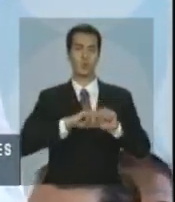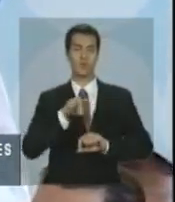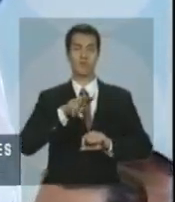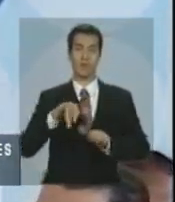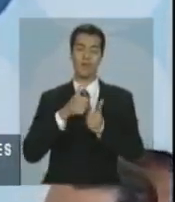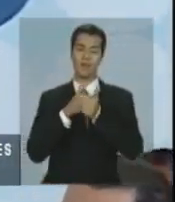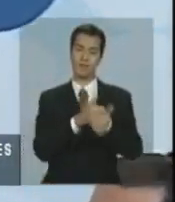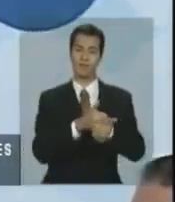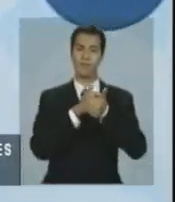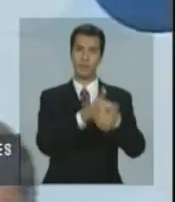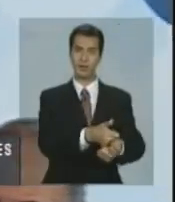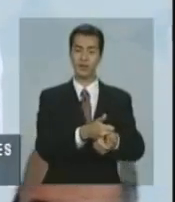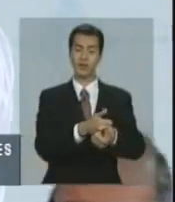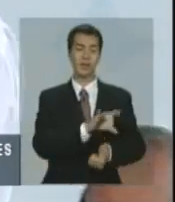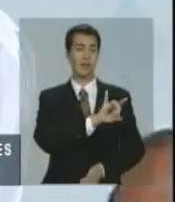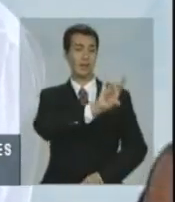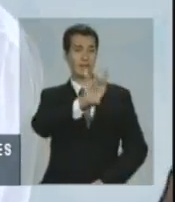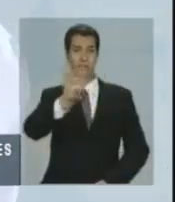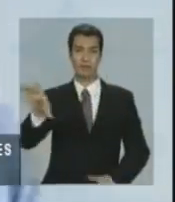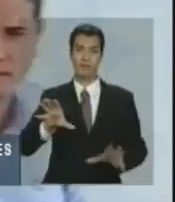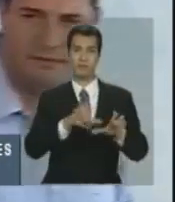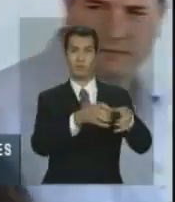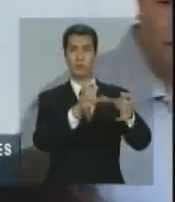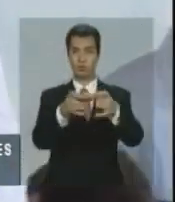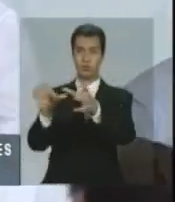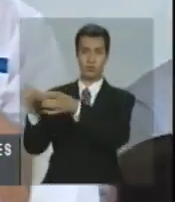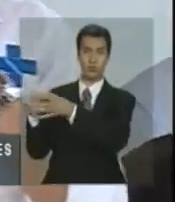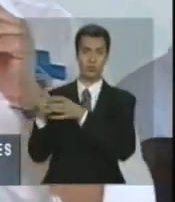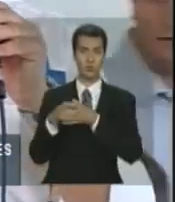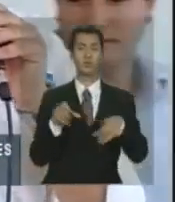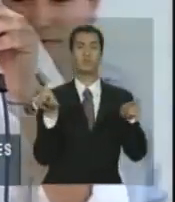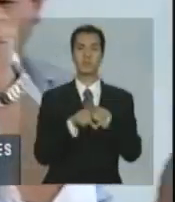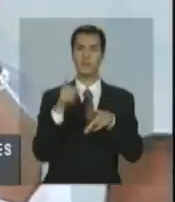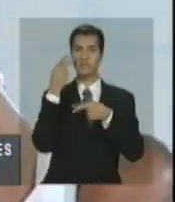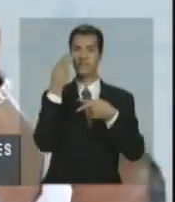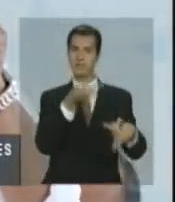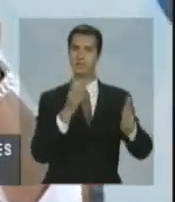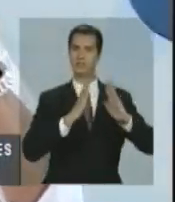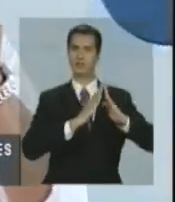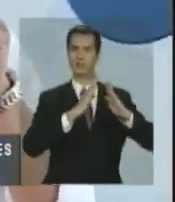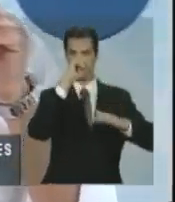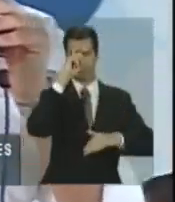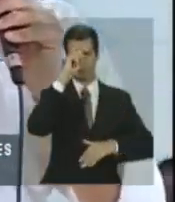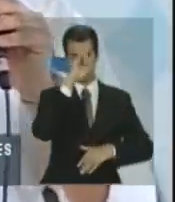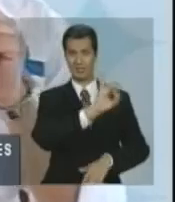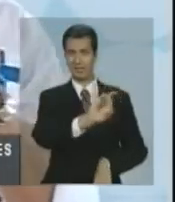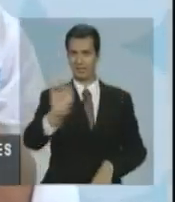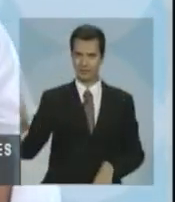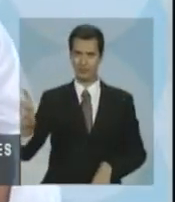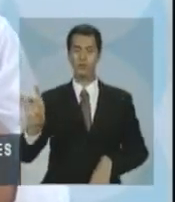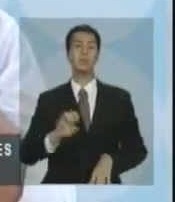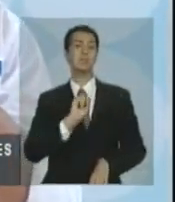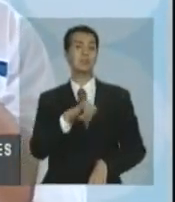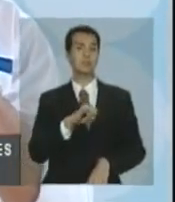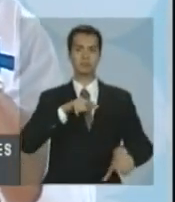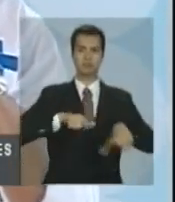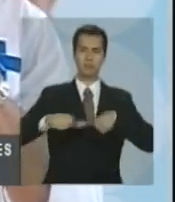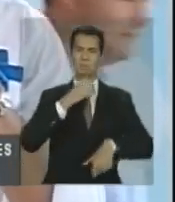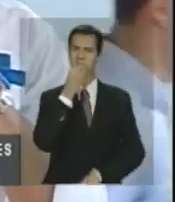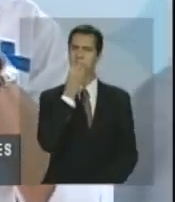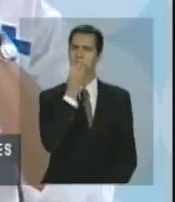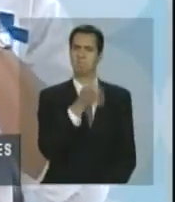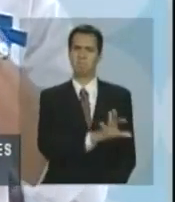o trabalho de cada uma das equipes, visitar as clínicas de família. E quem tiver bom desempenho, o